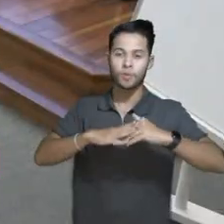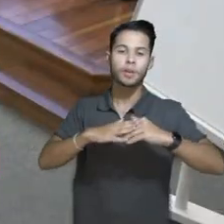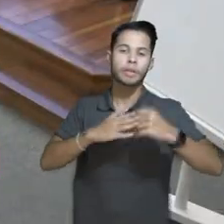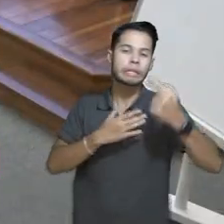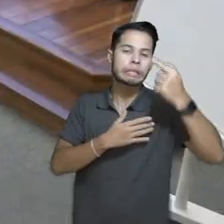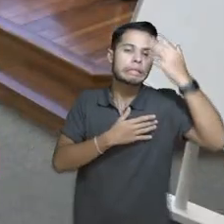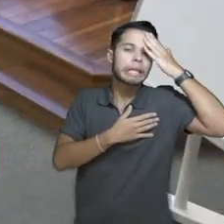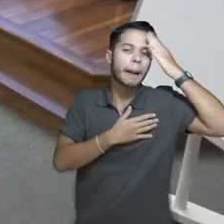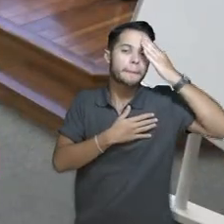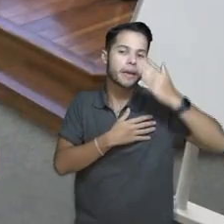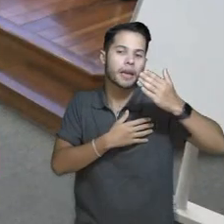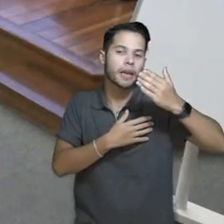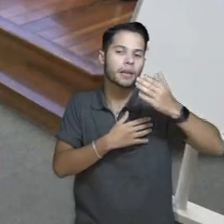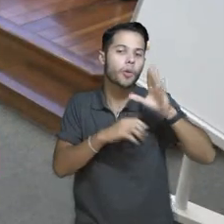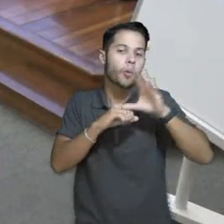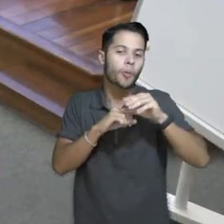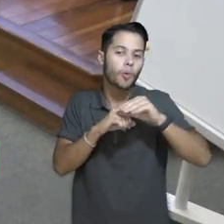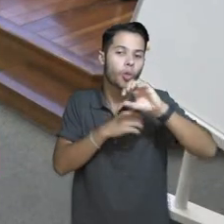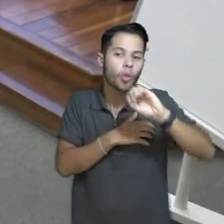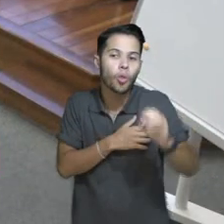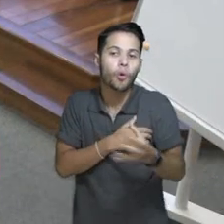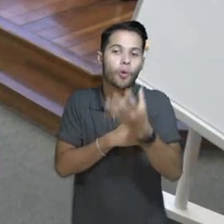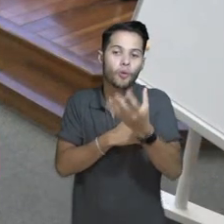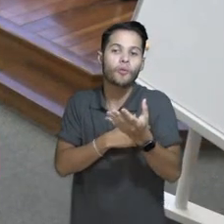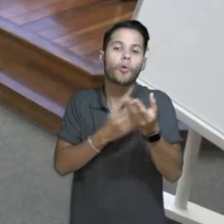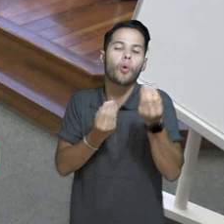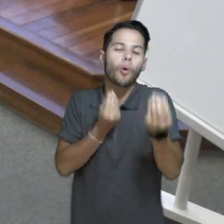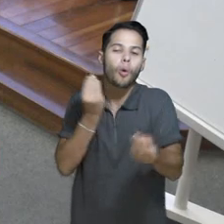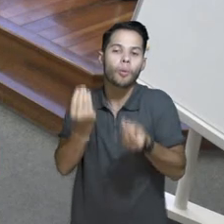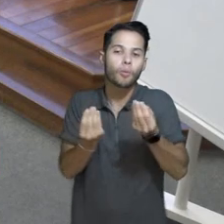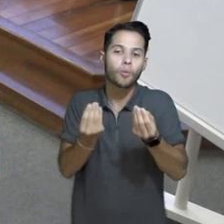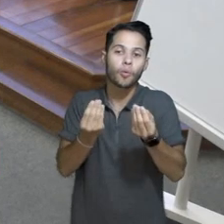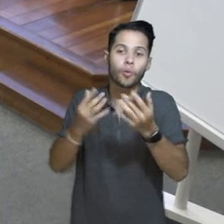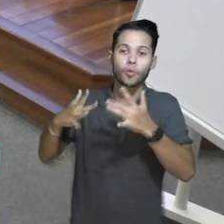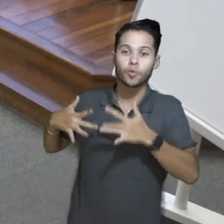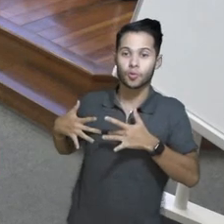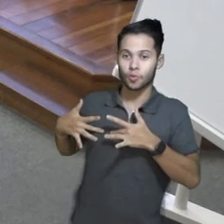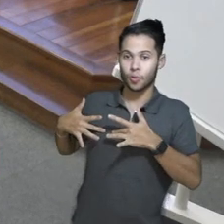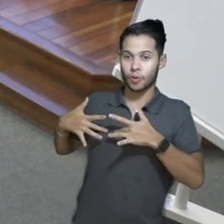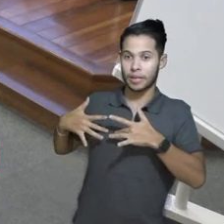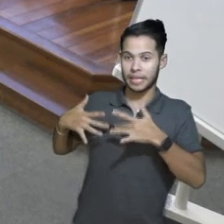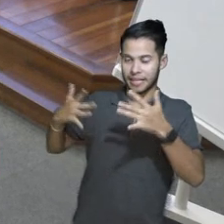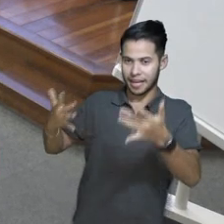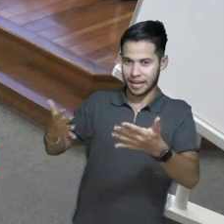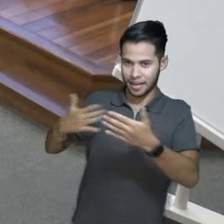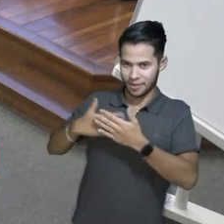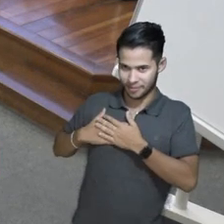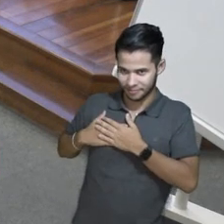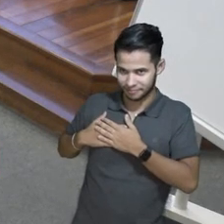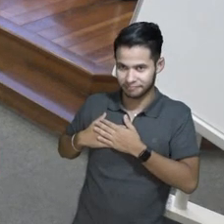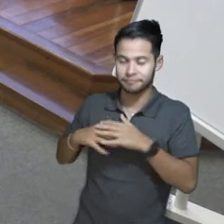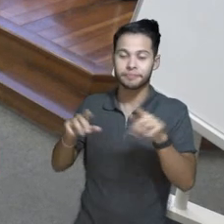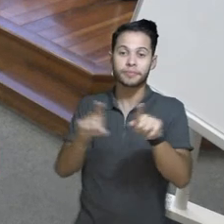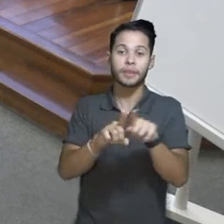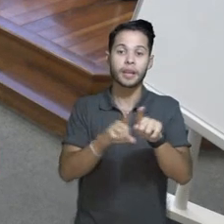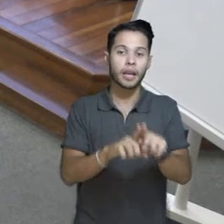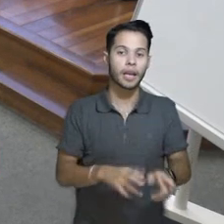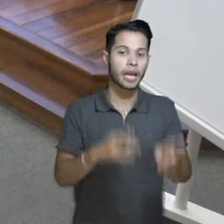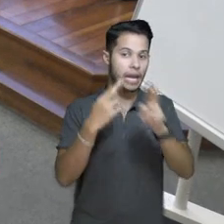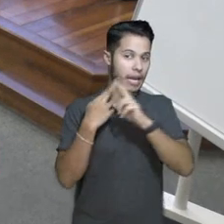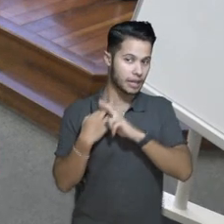esse novo conhecimento de uma forma solidária e a habilidade coletiva né a relação do